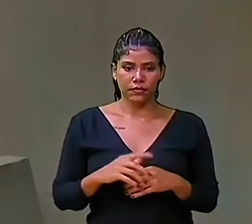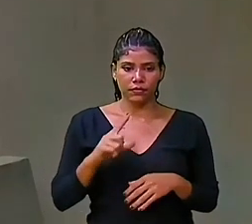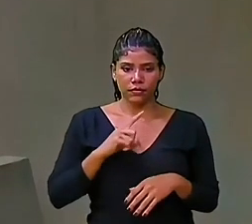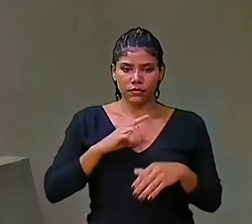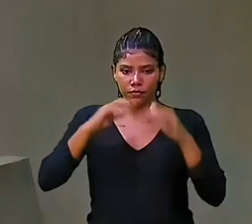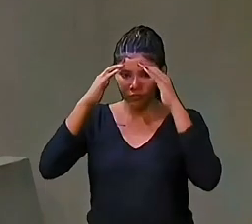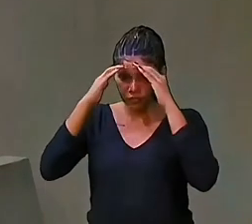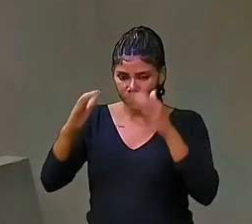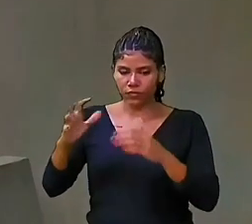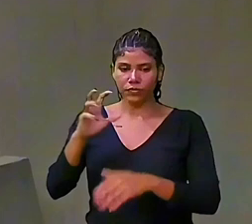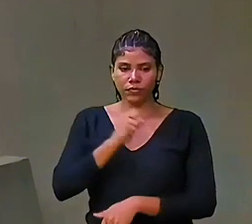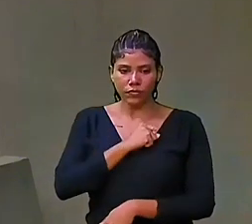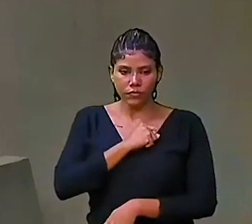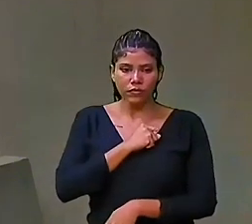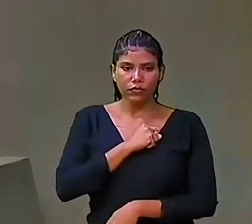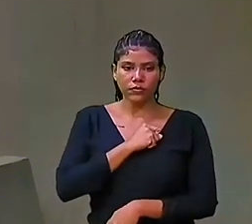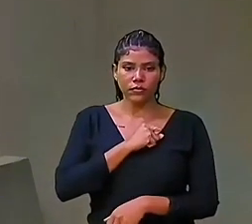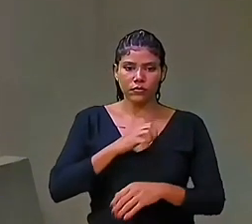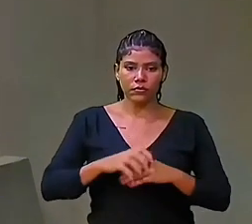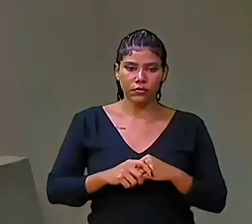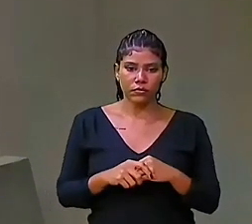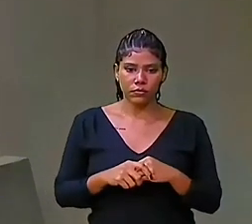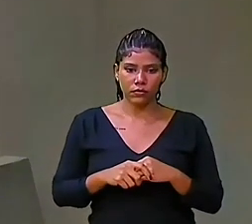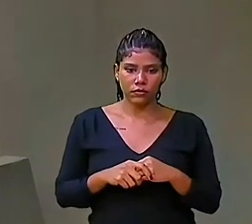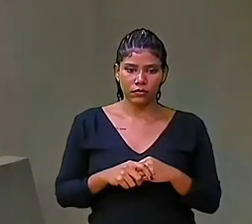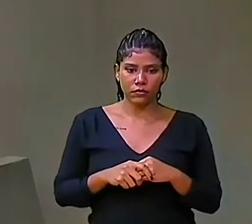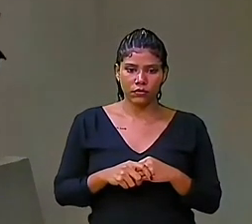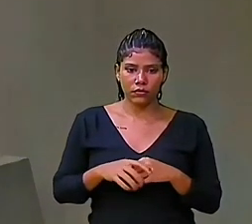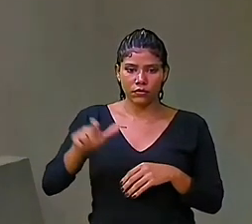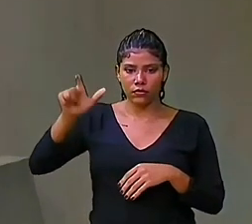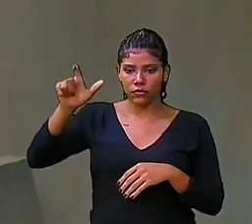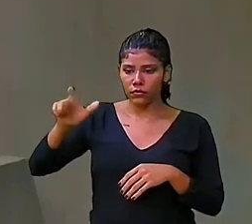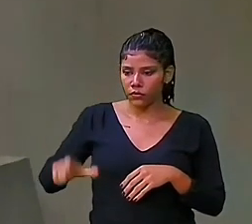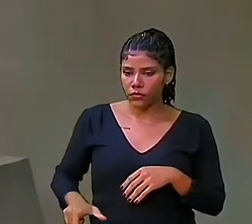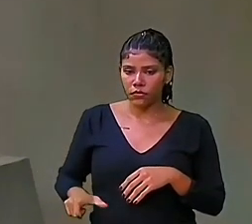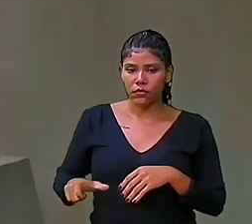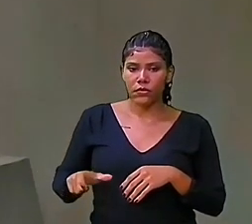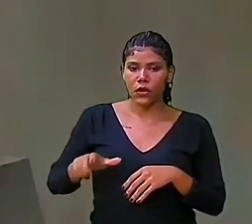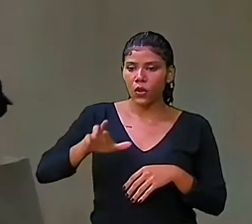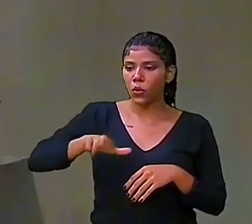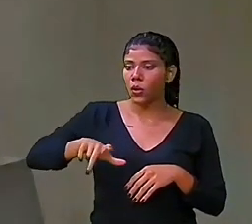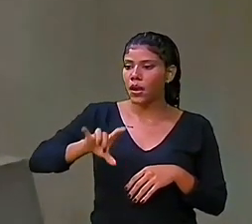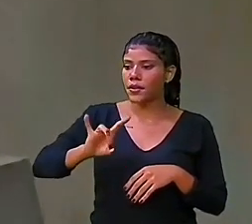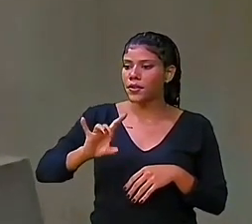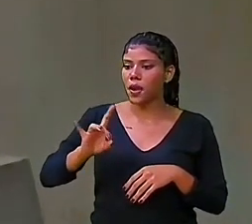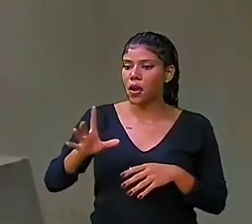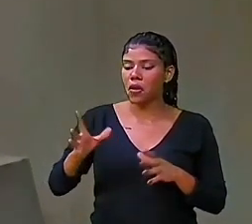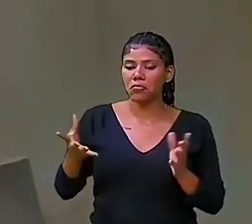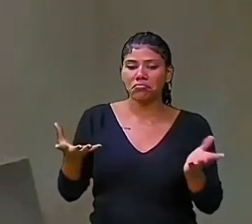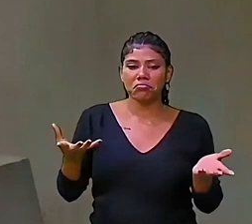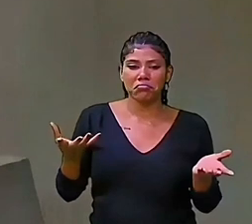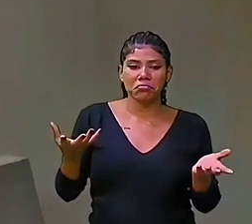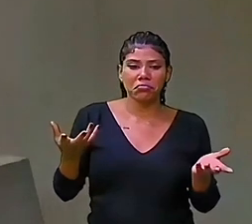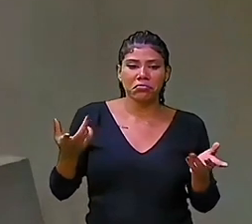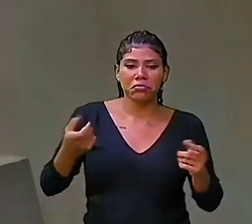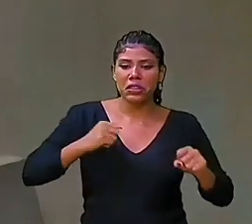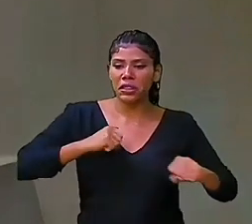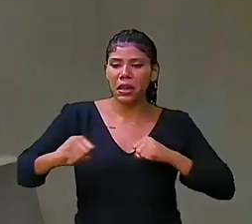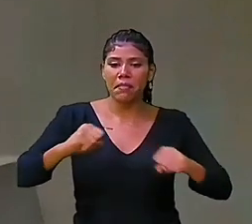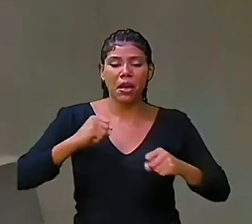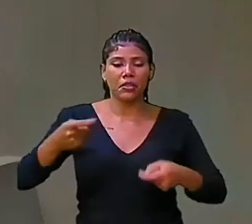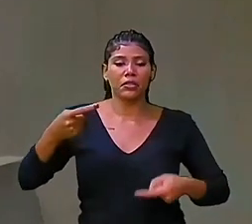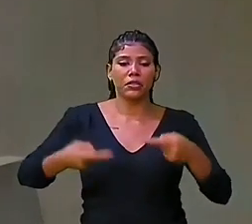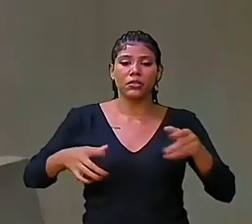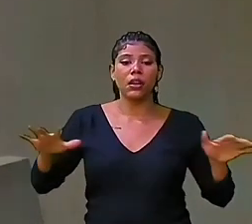Respeito, afeto, admiração. Mais do que uma pessoa com a qual se trilham aqui debates políticos,